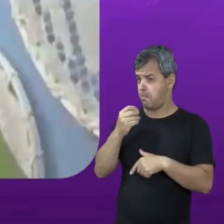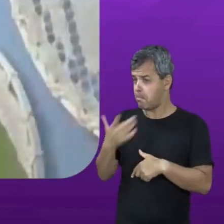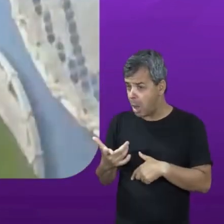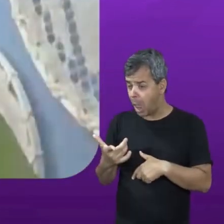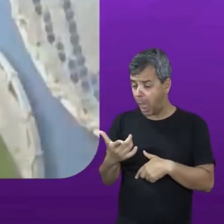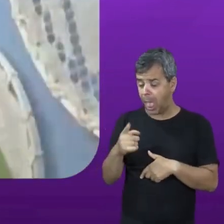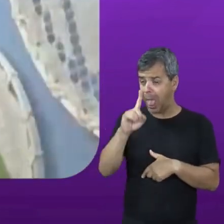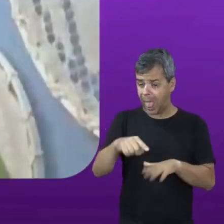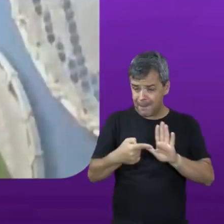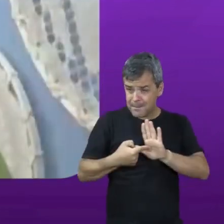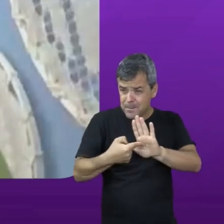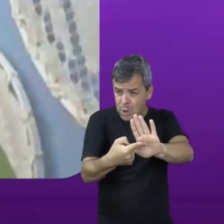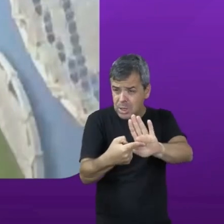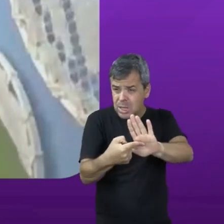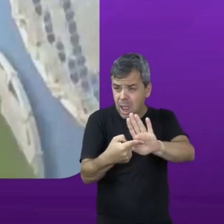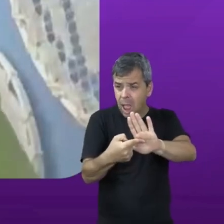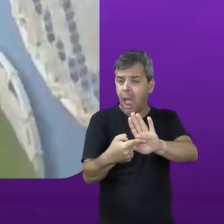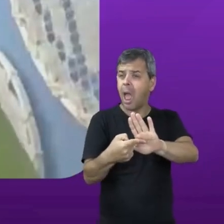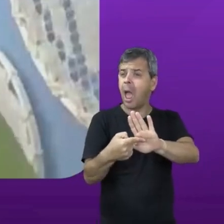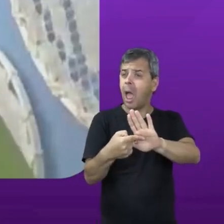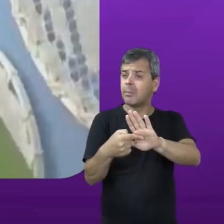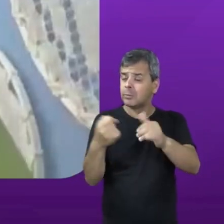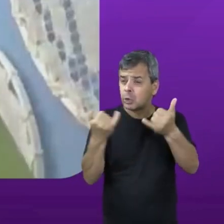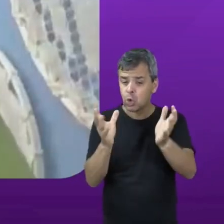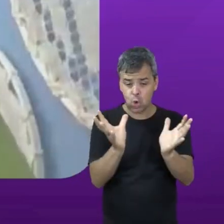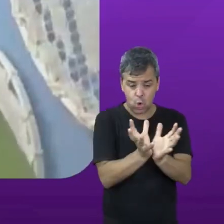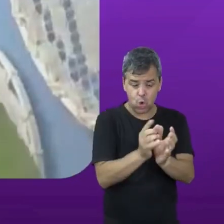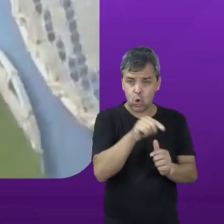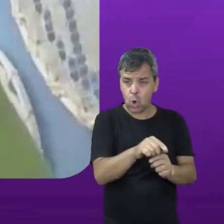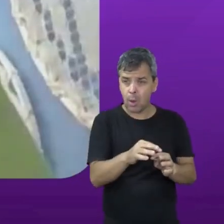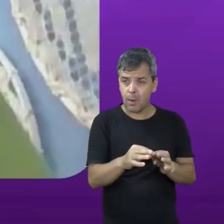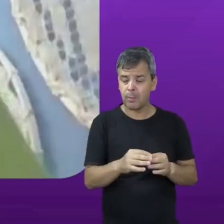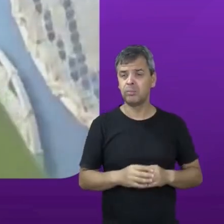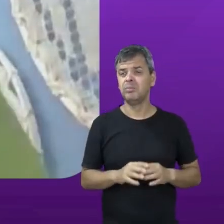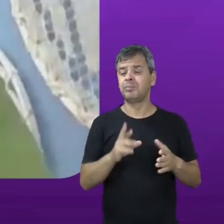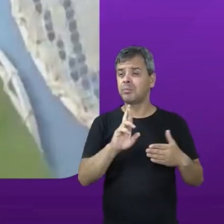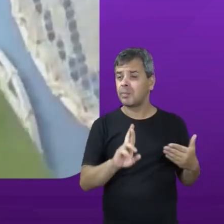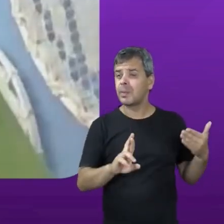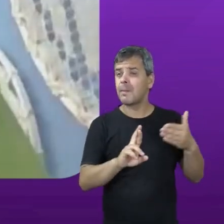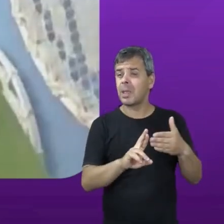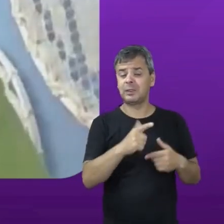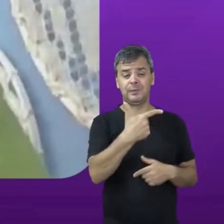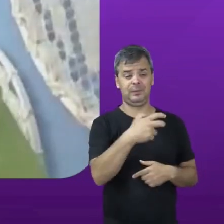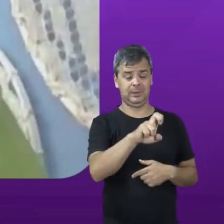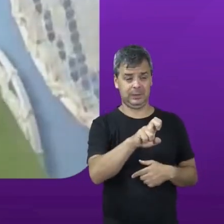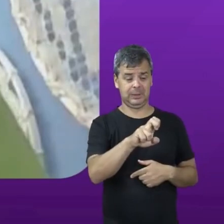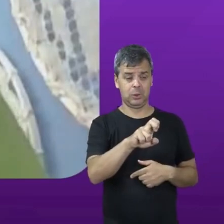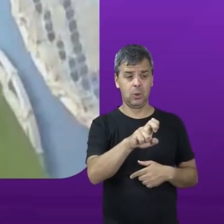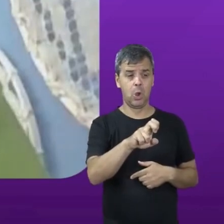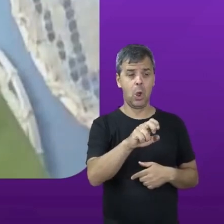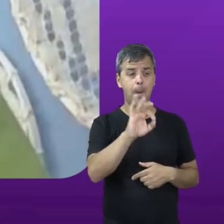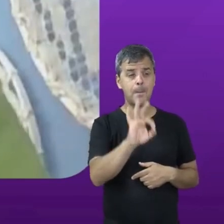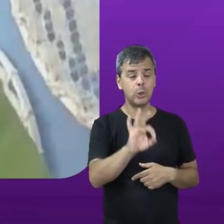é mostrar os dados, né? Um grupo de mulheres negras que representa mais de 25% da população